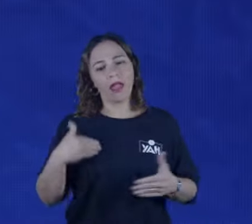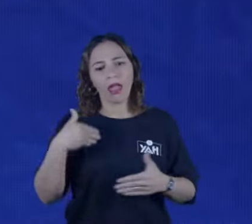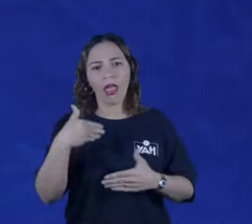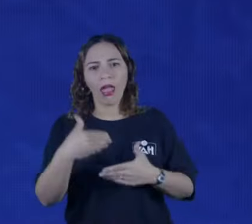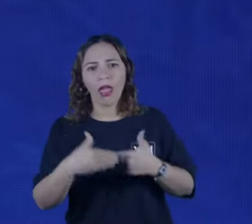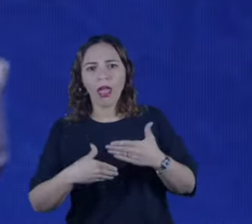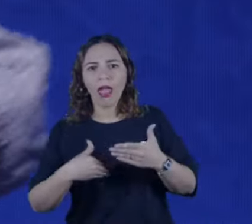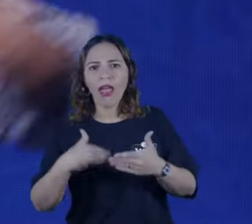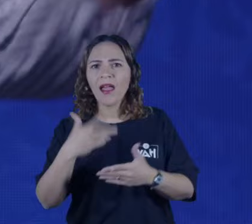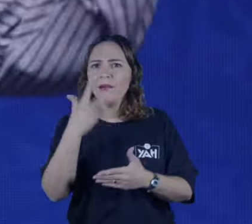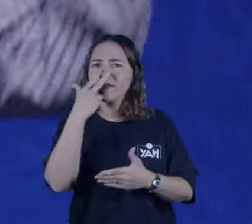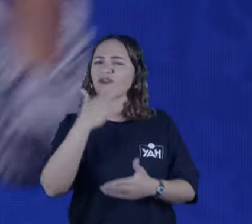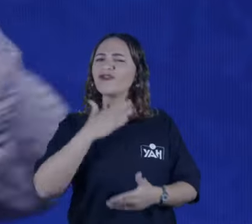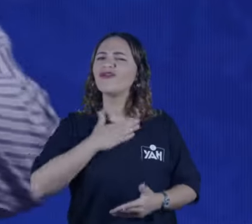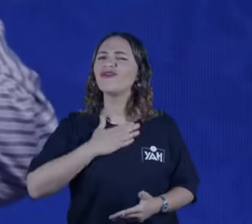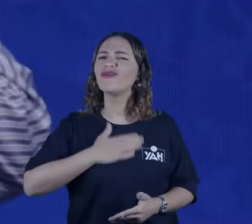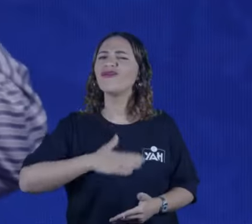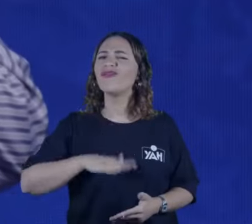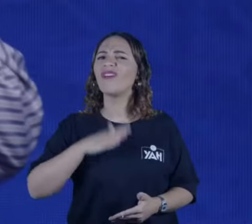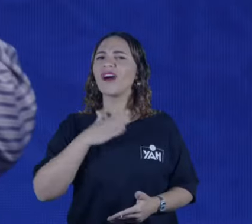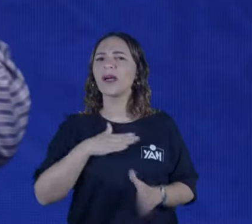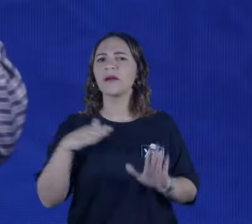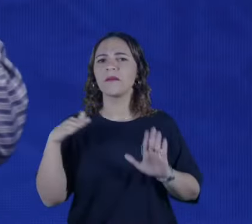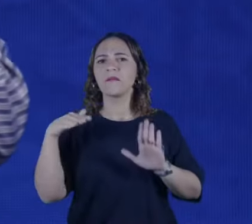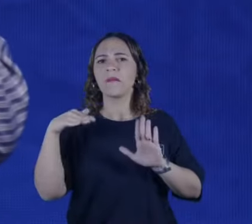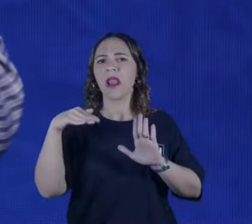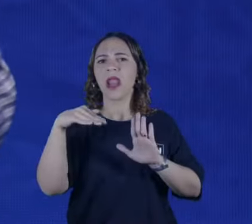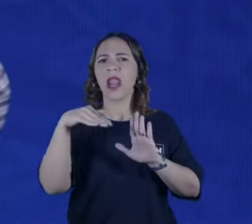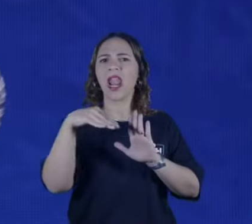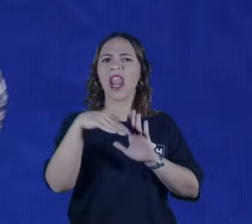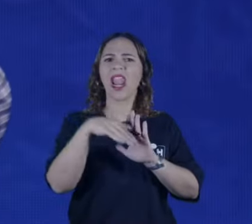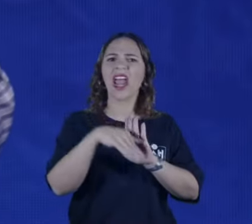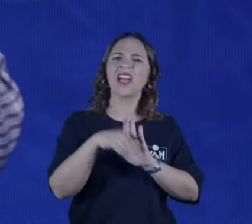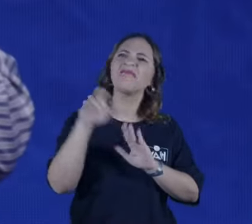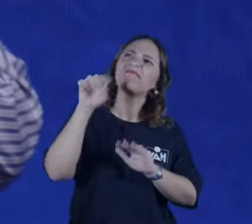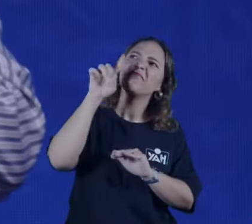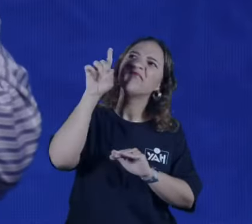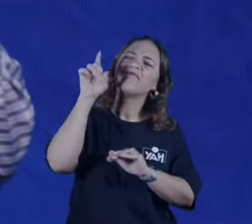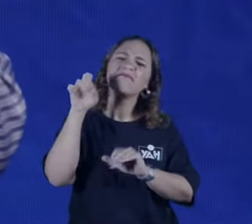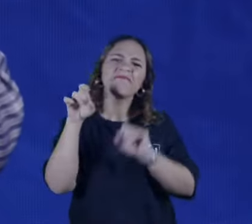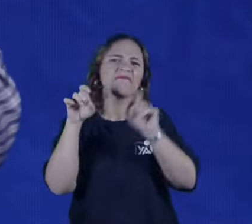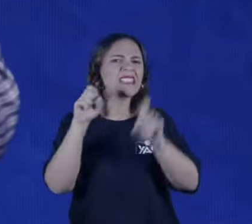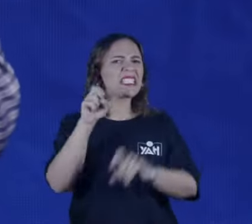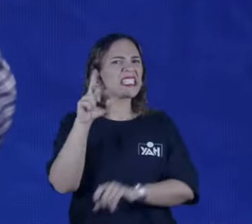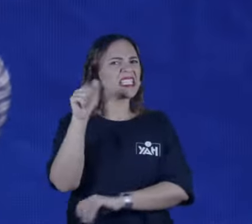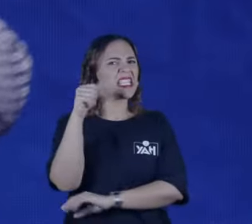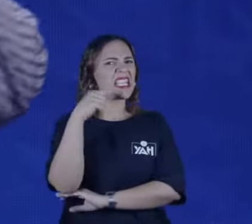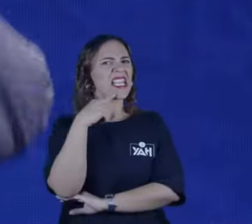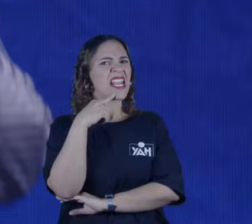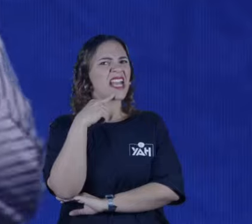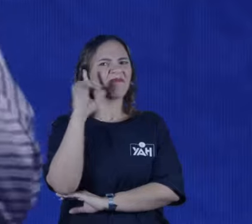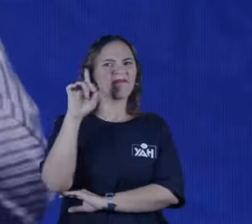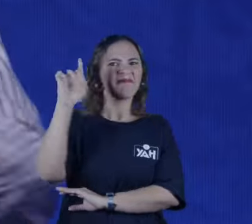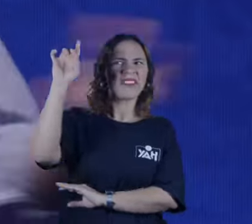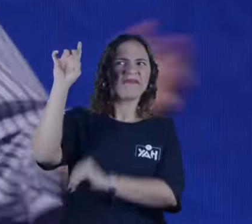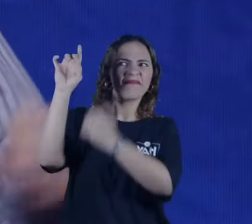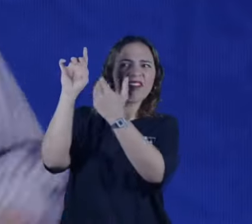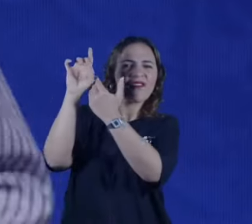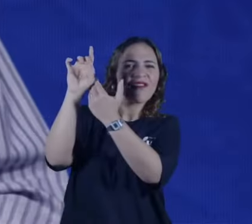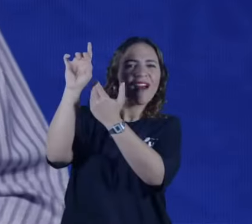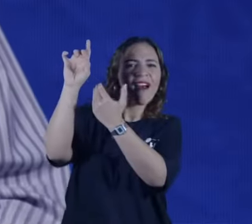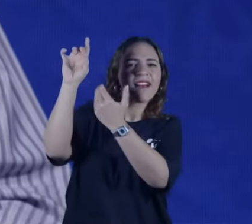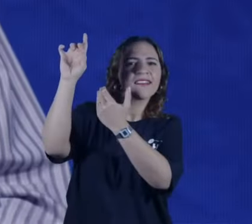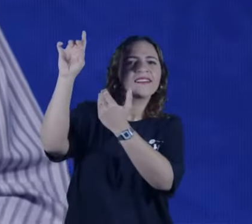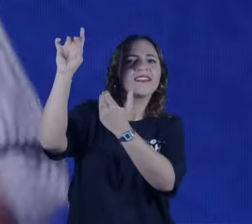gradativamente e de maneira bem paulatina, vai questionando, vai se afastando, vai amargurando, vai perdendo